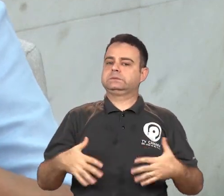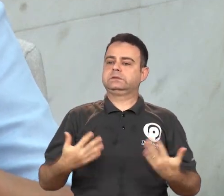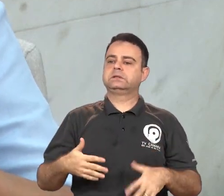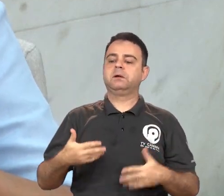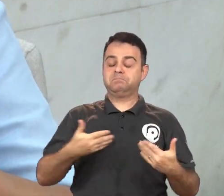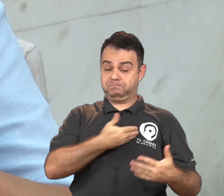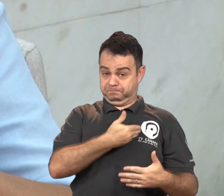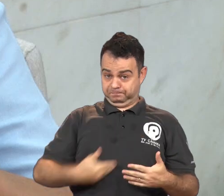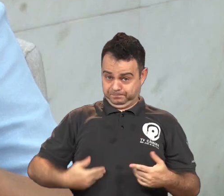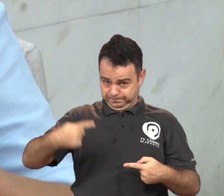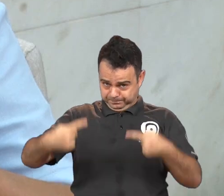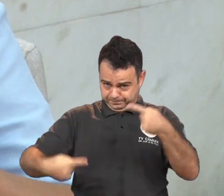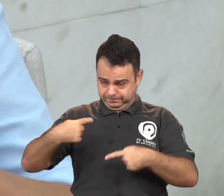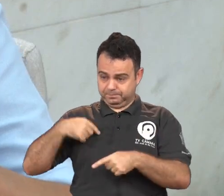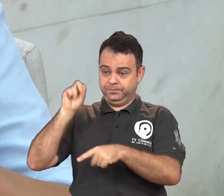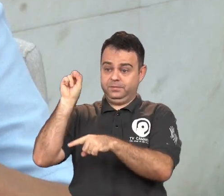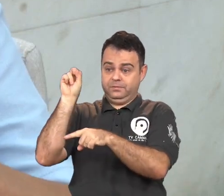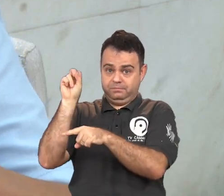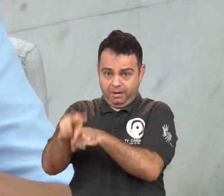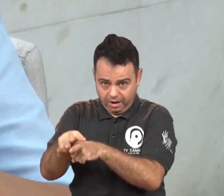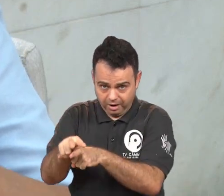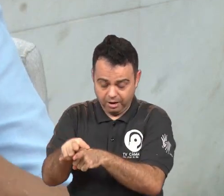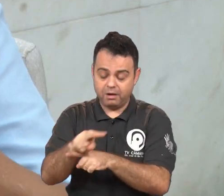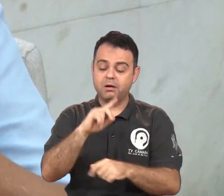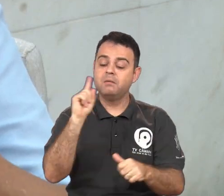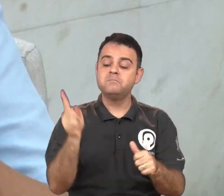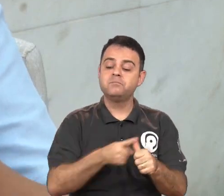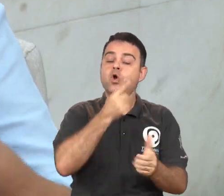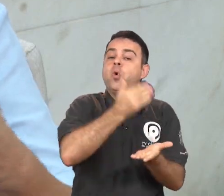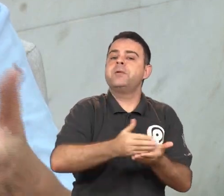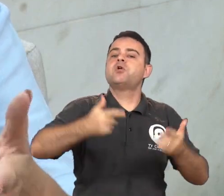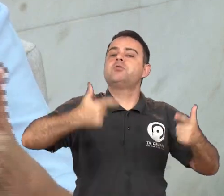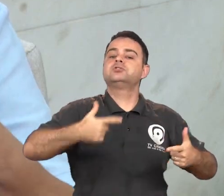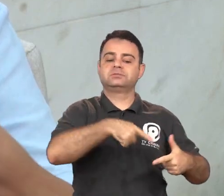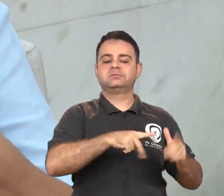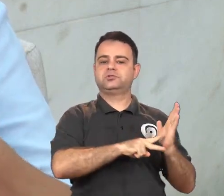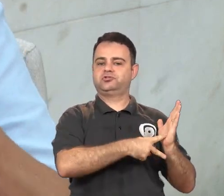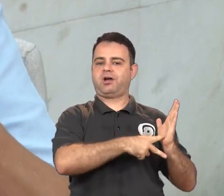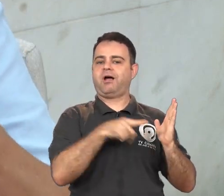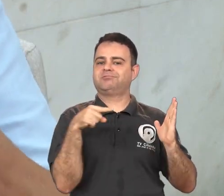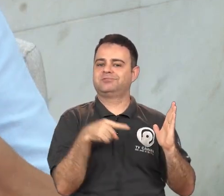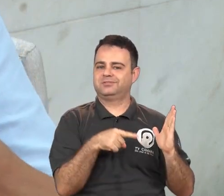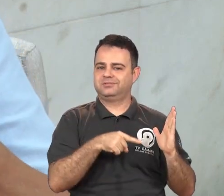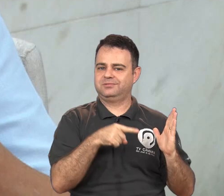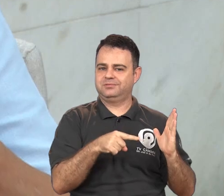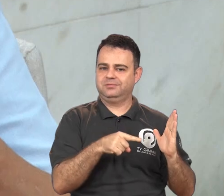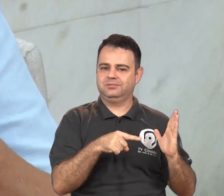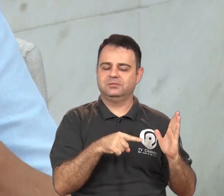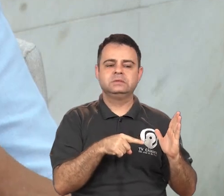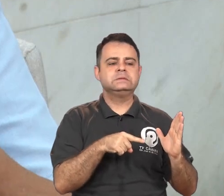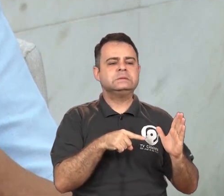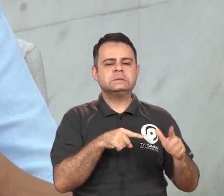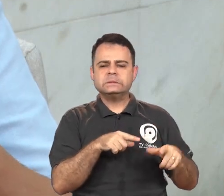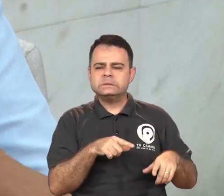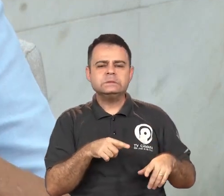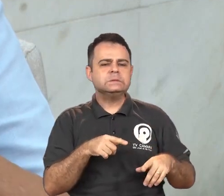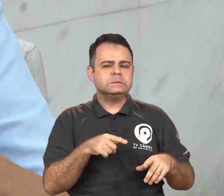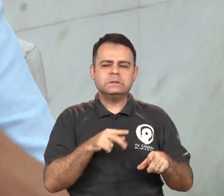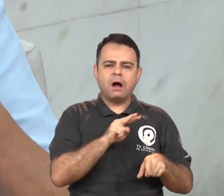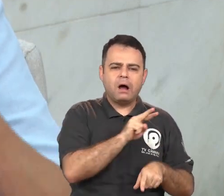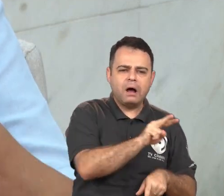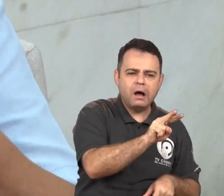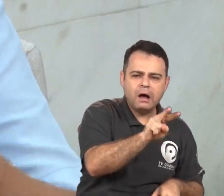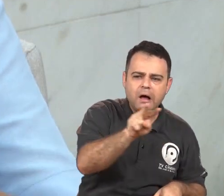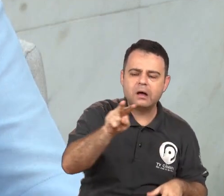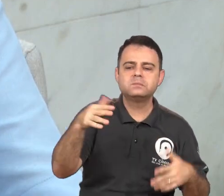partidária foi um trabalho feito na política sindical, que nós enxergamos a necessidade de estar